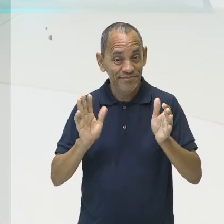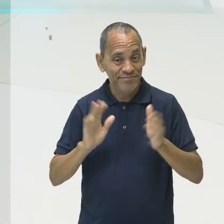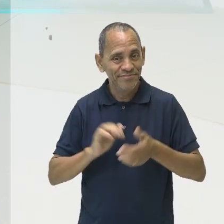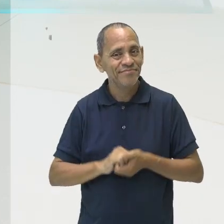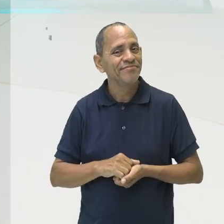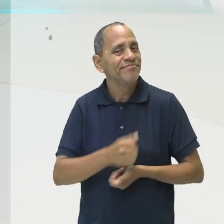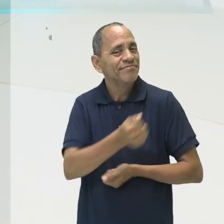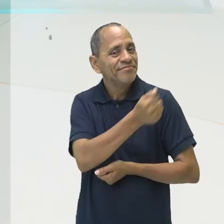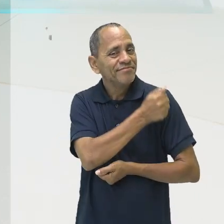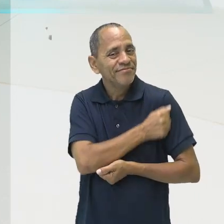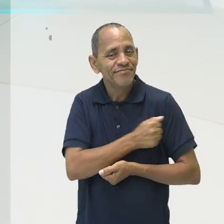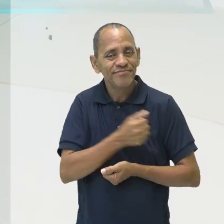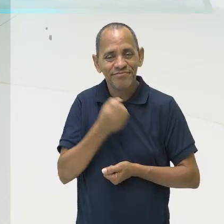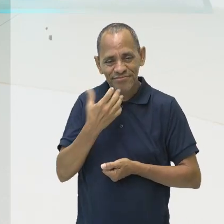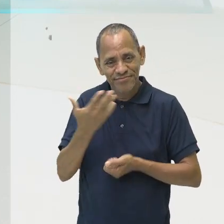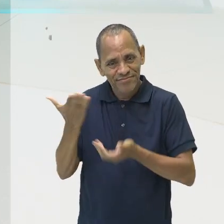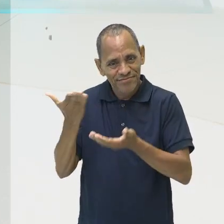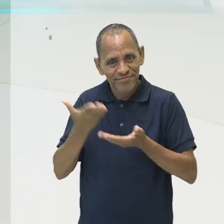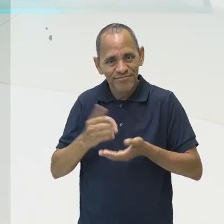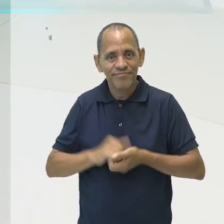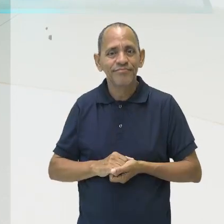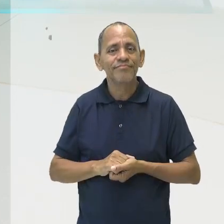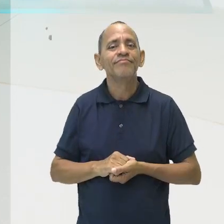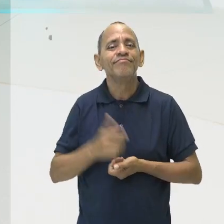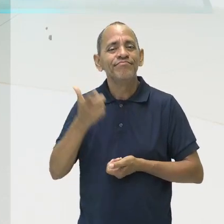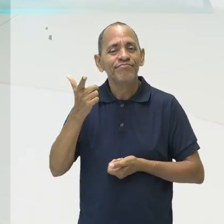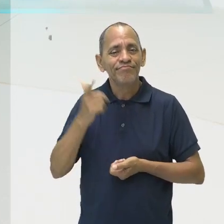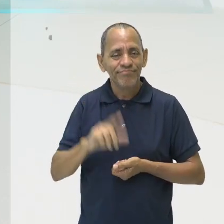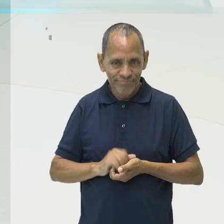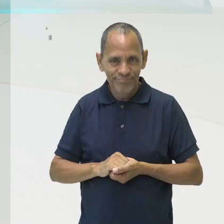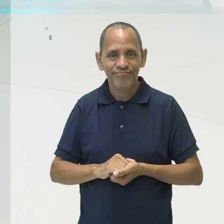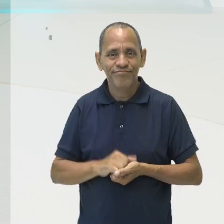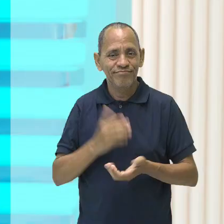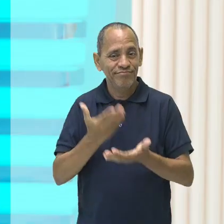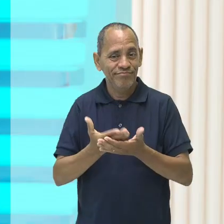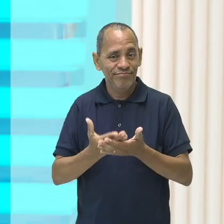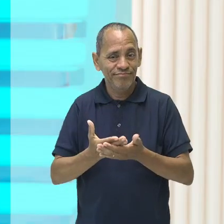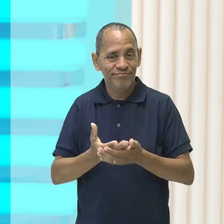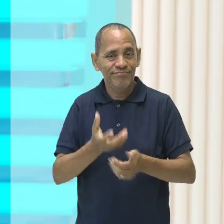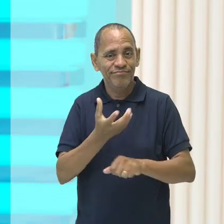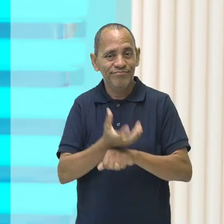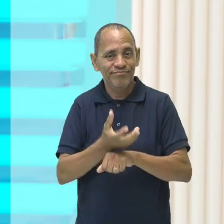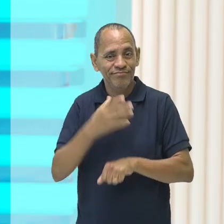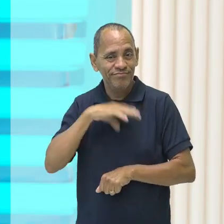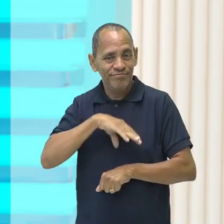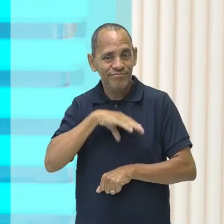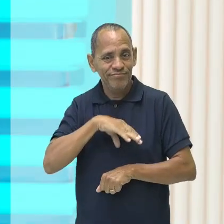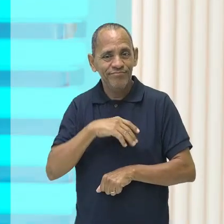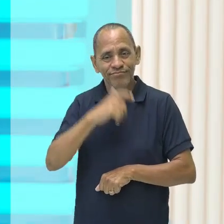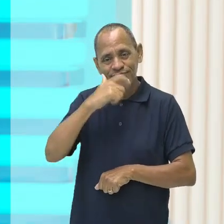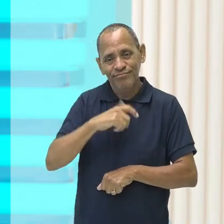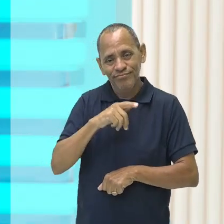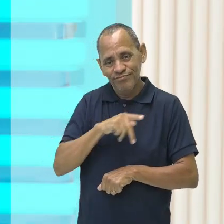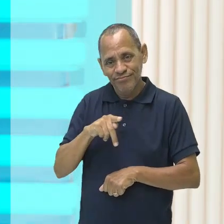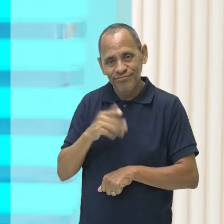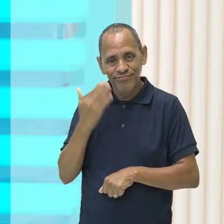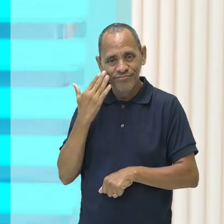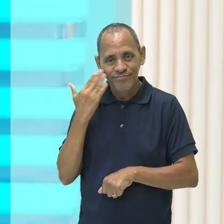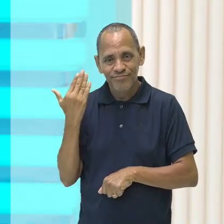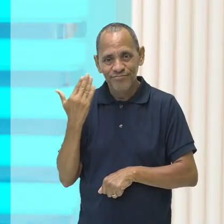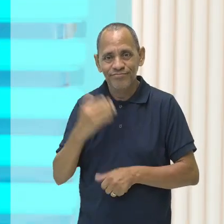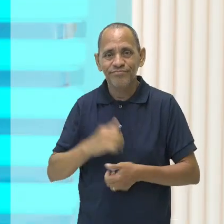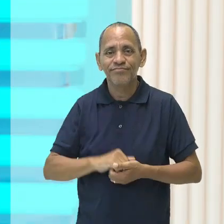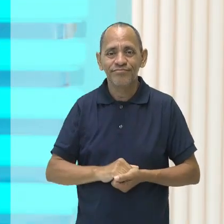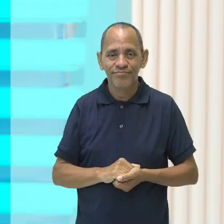meus queridos alunos, sejam muito bem-vindos à nossa aula de língua portuguesa. Eu sou a professora